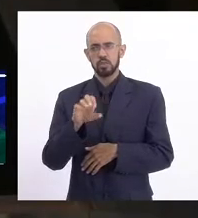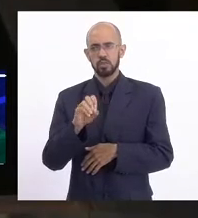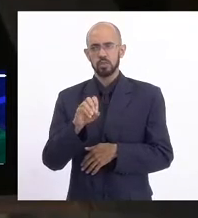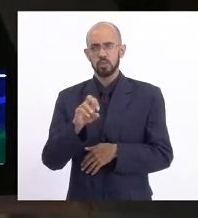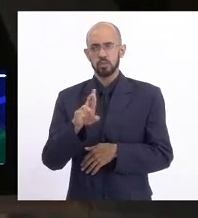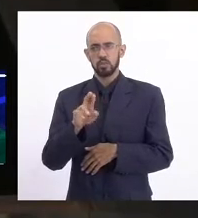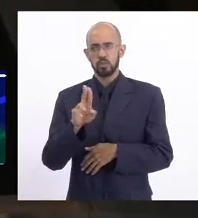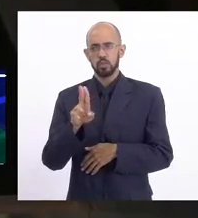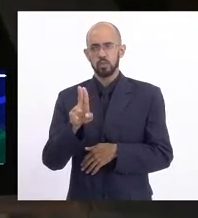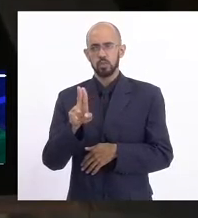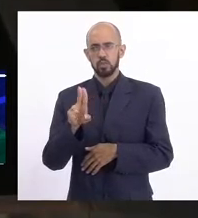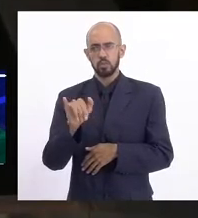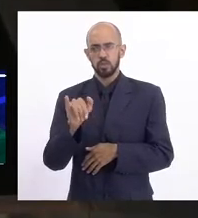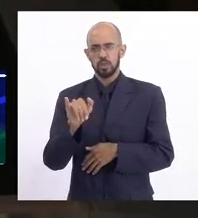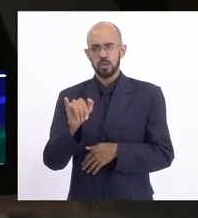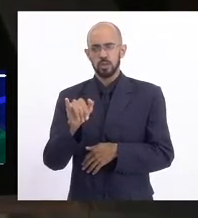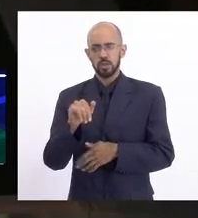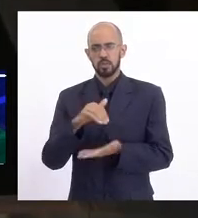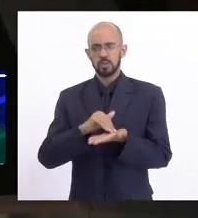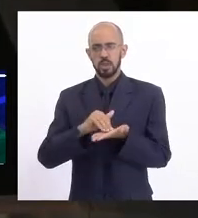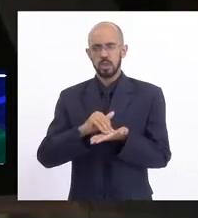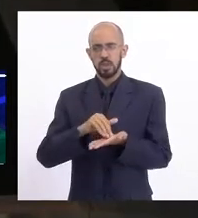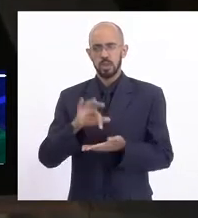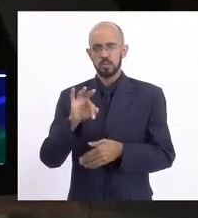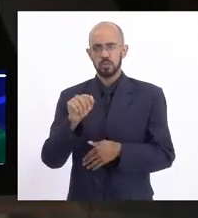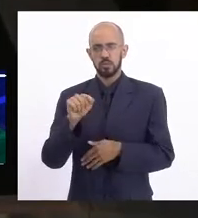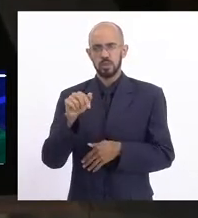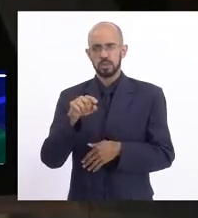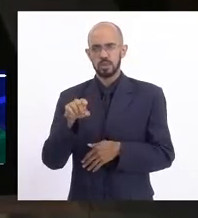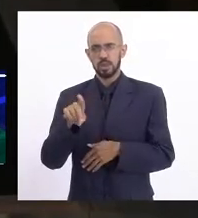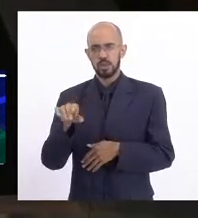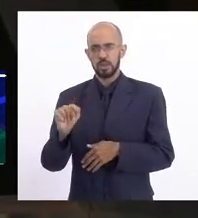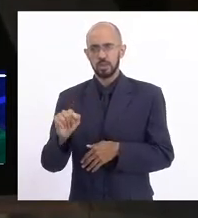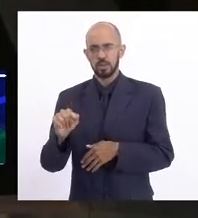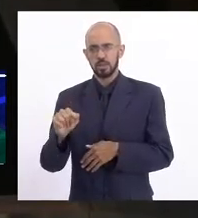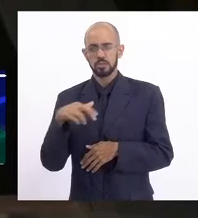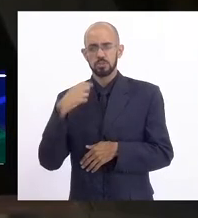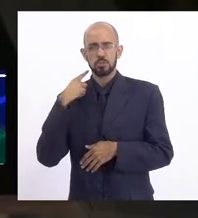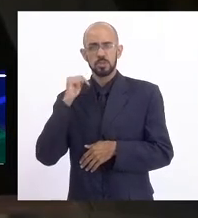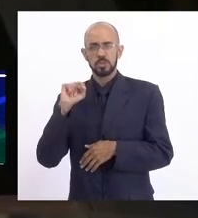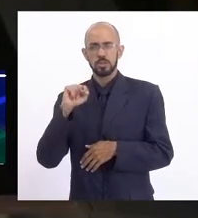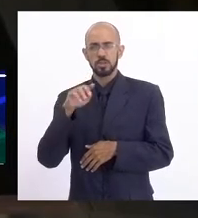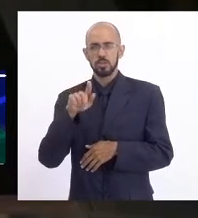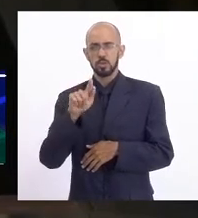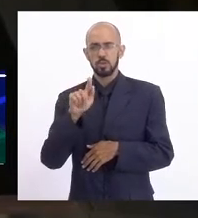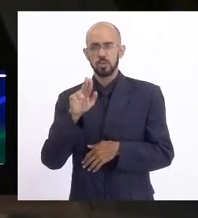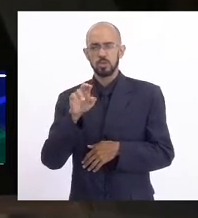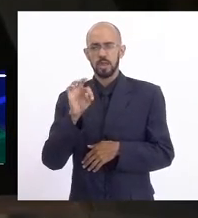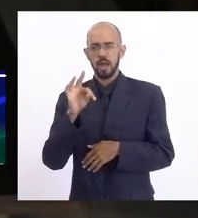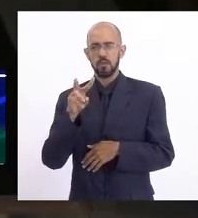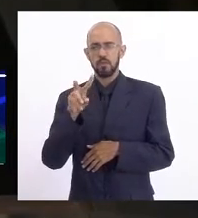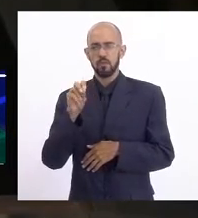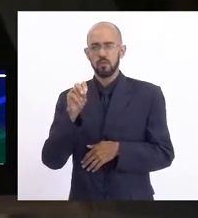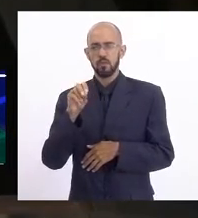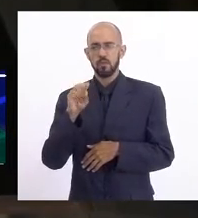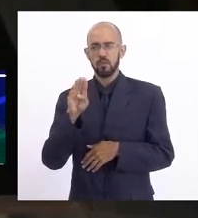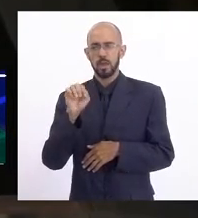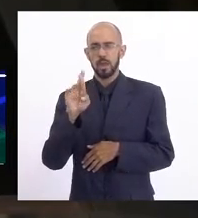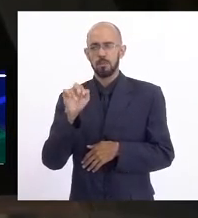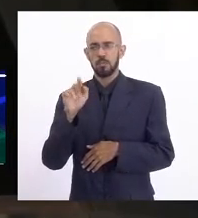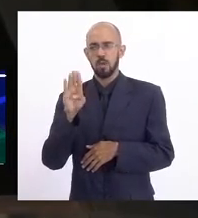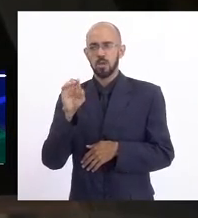de Fazenda, que hoje é o secretário de Fazenda de Minas Gerais, Gustavo Barbosa. Eu perguntei: vocês